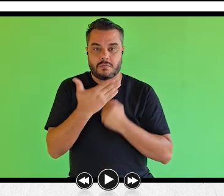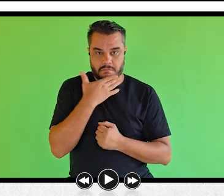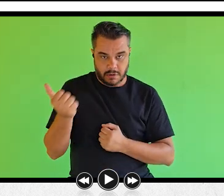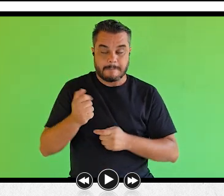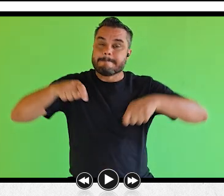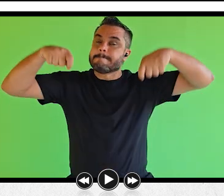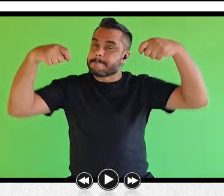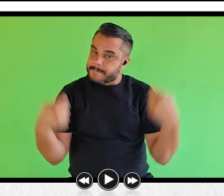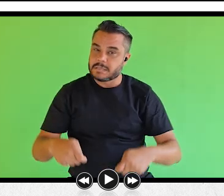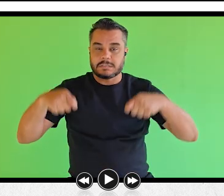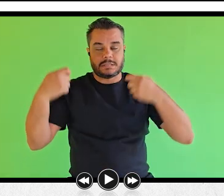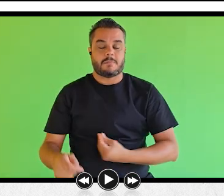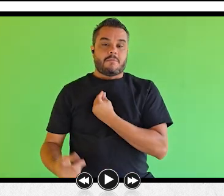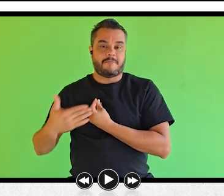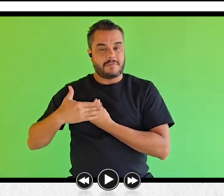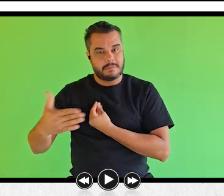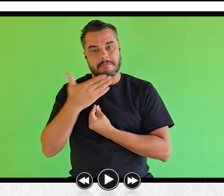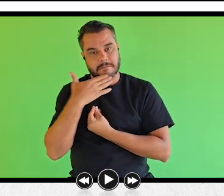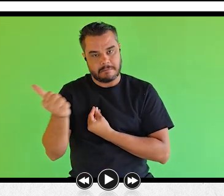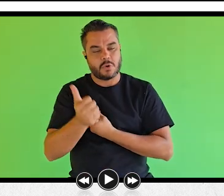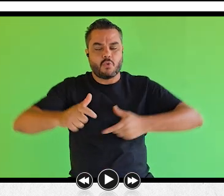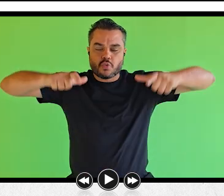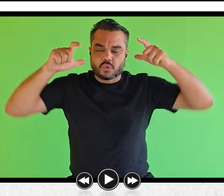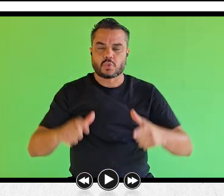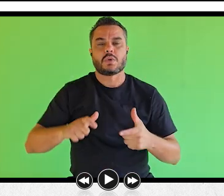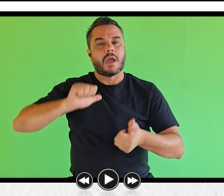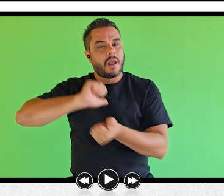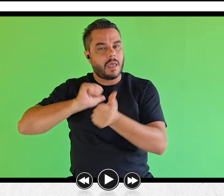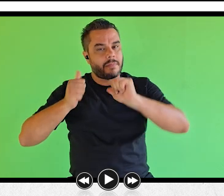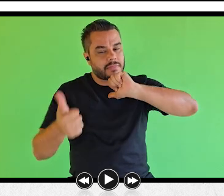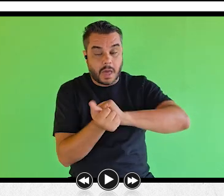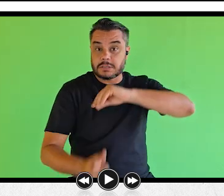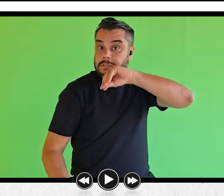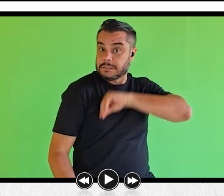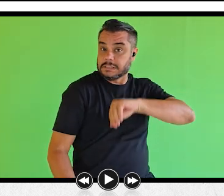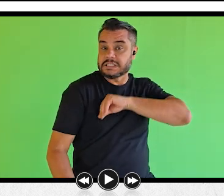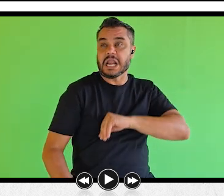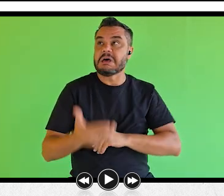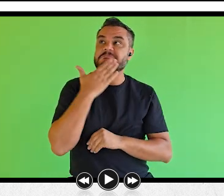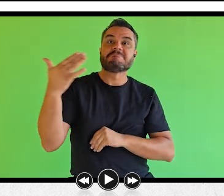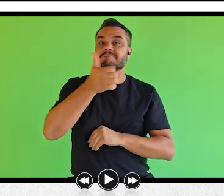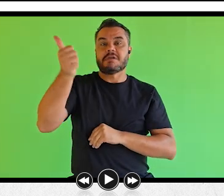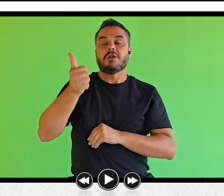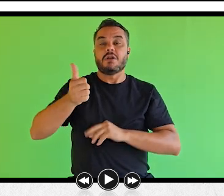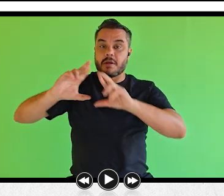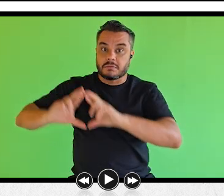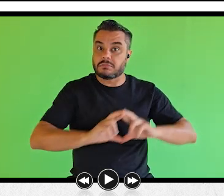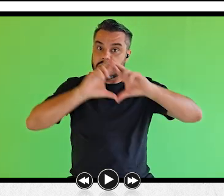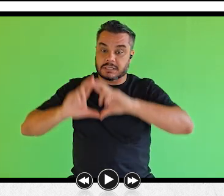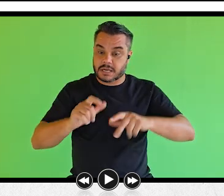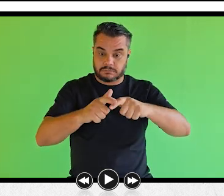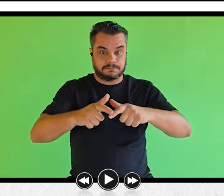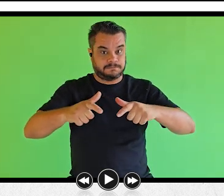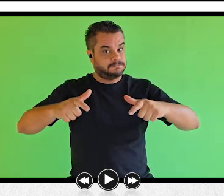adequadas, remuneração justa para alcançarmos índices de reciclagem cada vez maiores. São necessários investimentos para evitar condições precárias